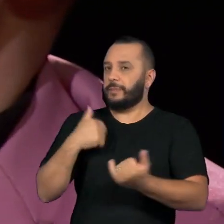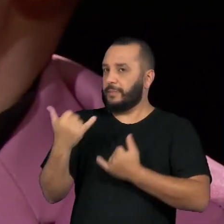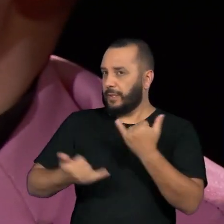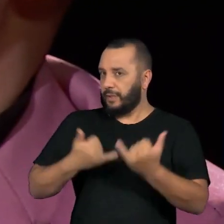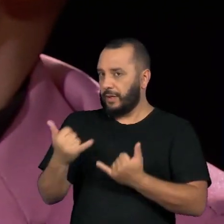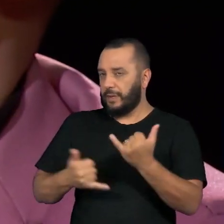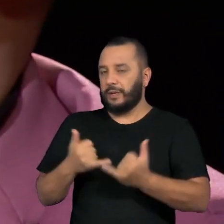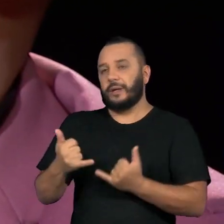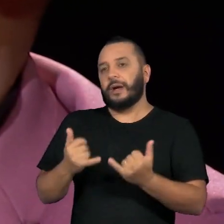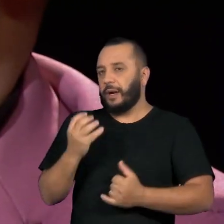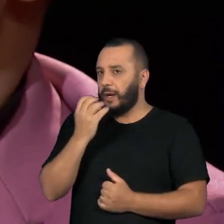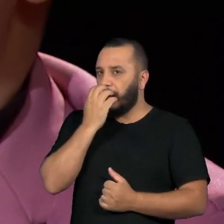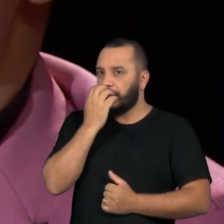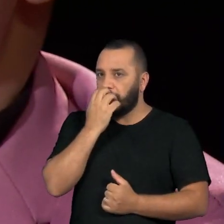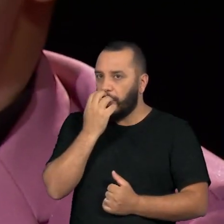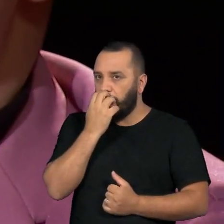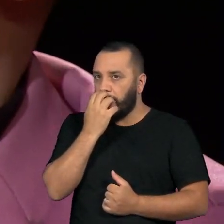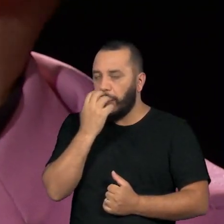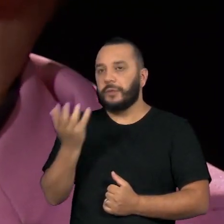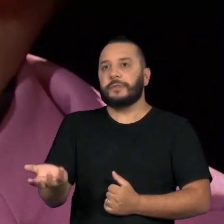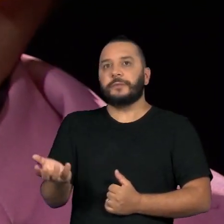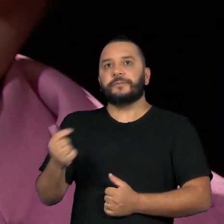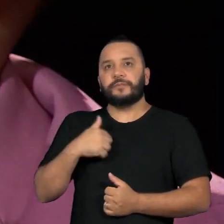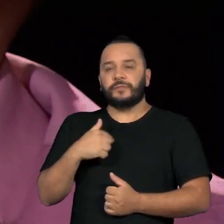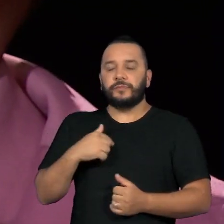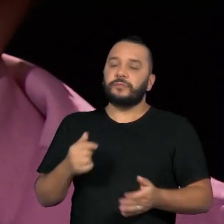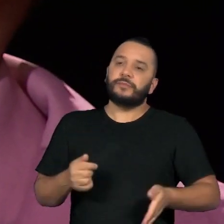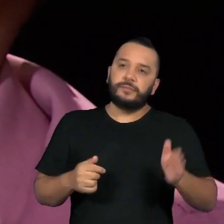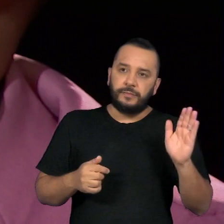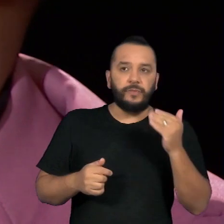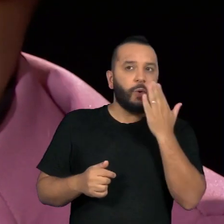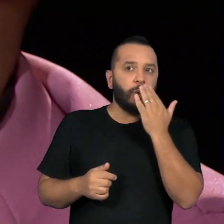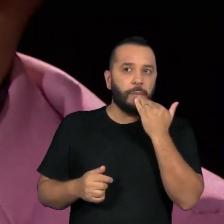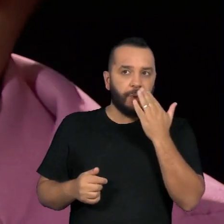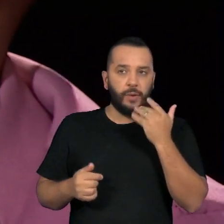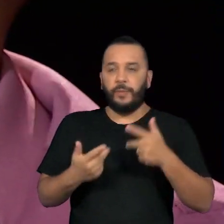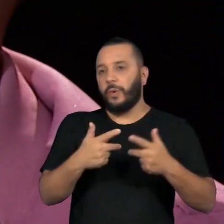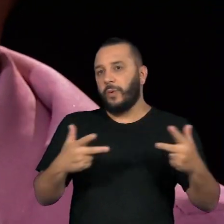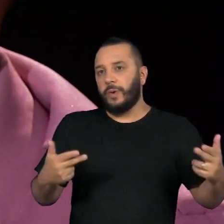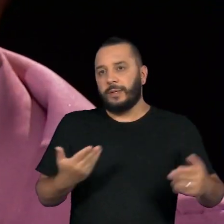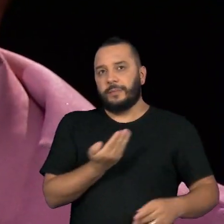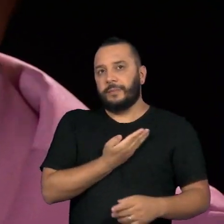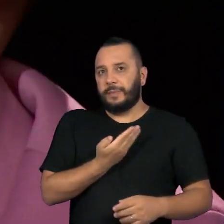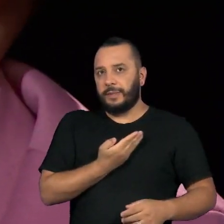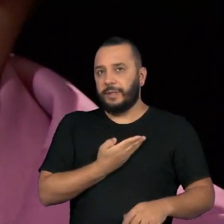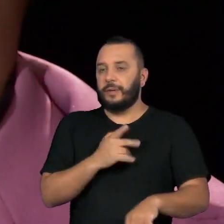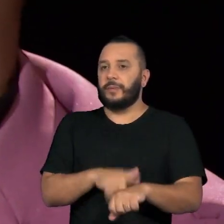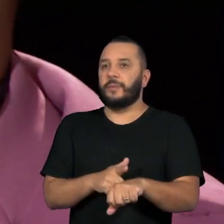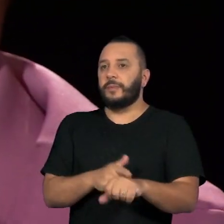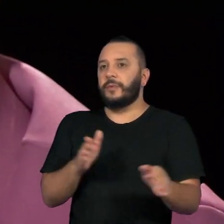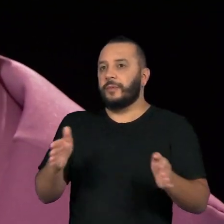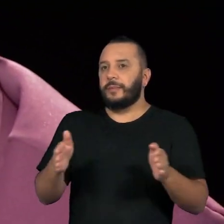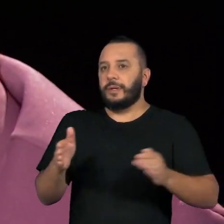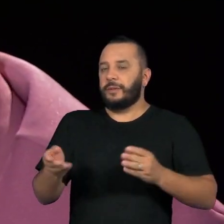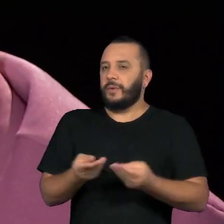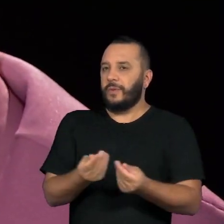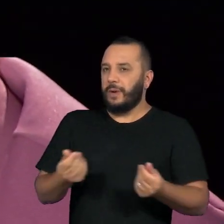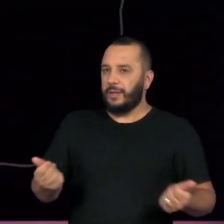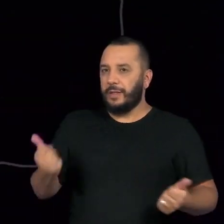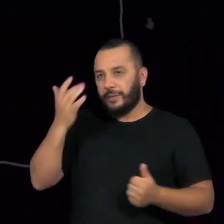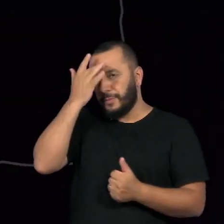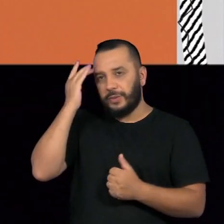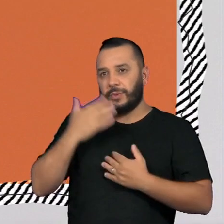cachorros, eu saio para comer alguma coisa com as minhas amigas, momento de qualidade com pessoas que eu